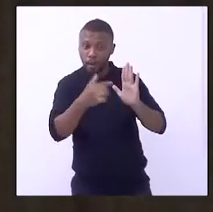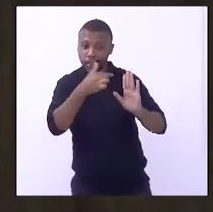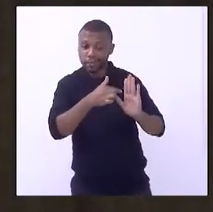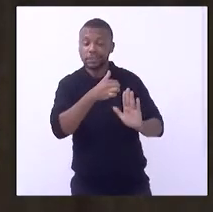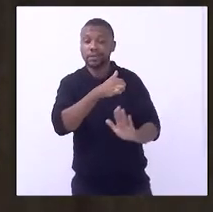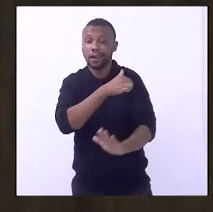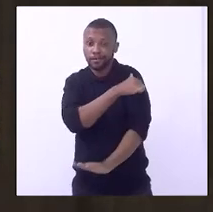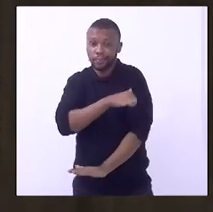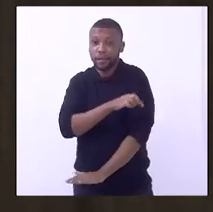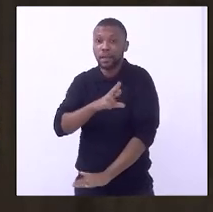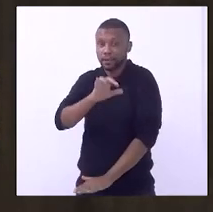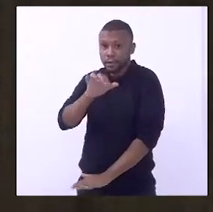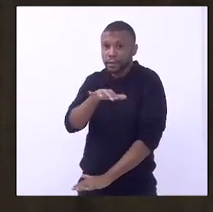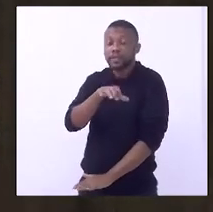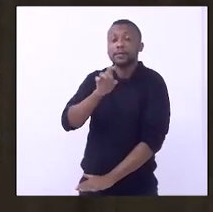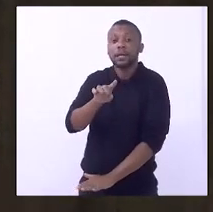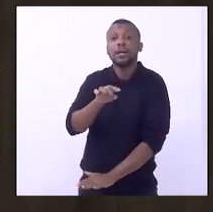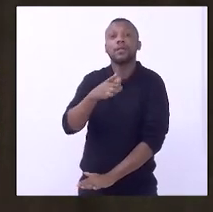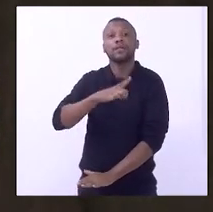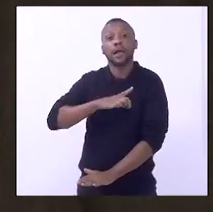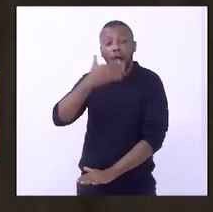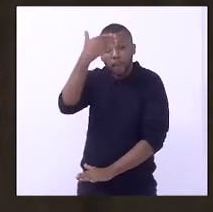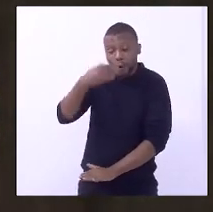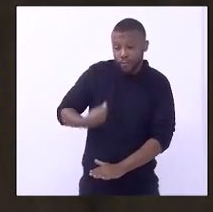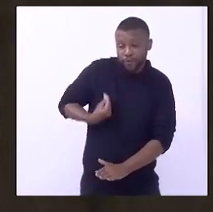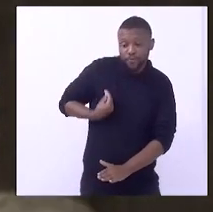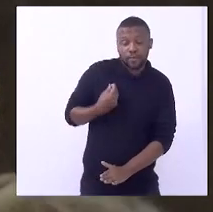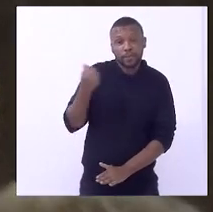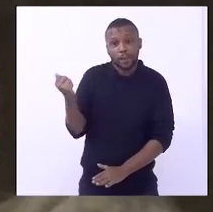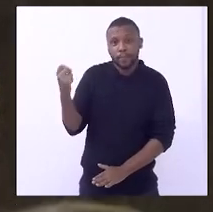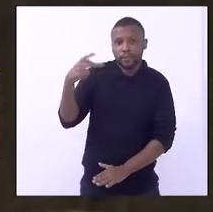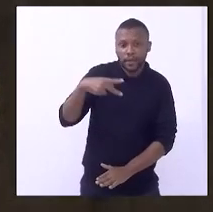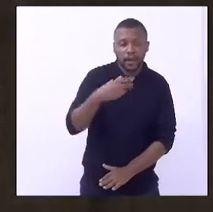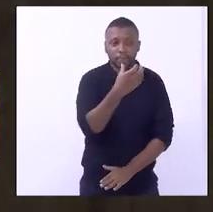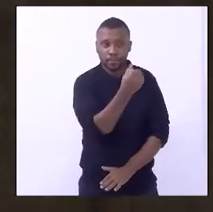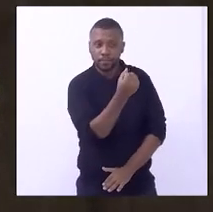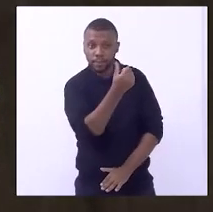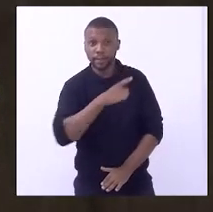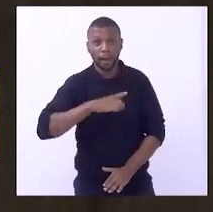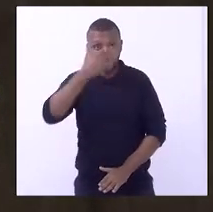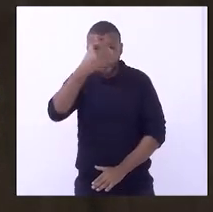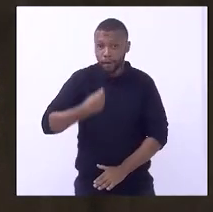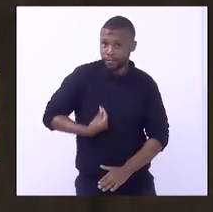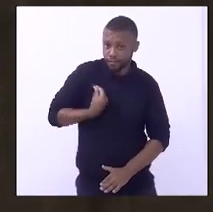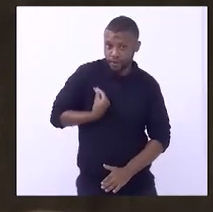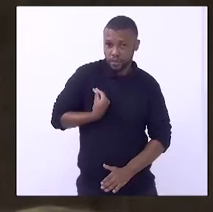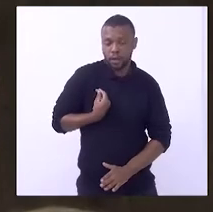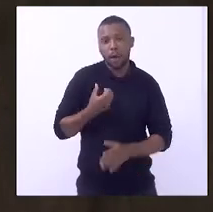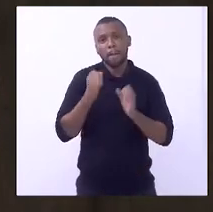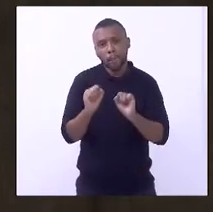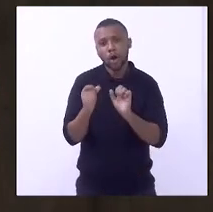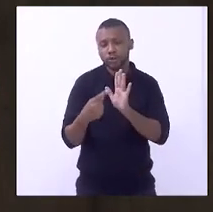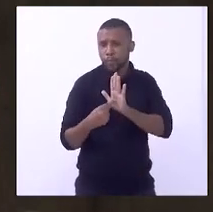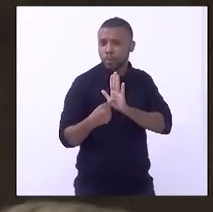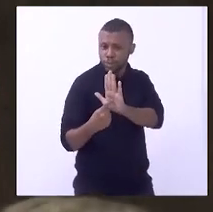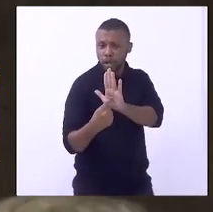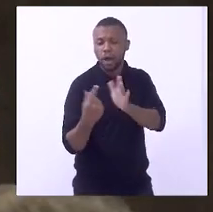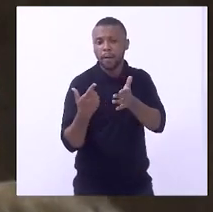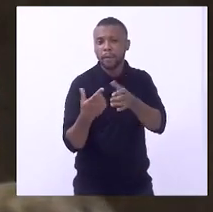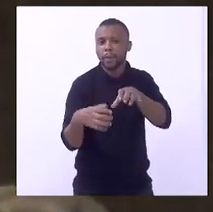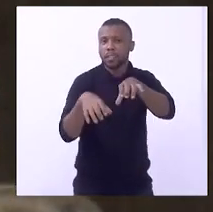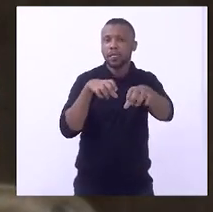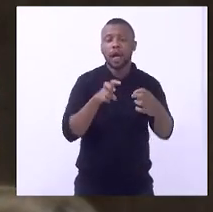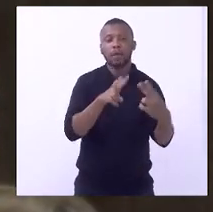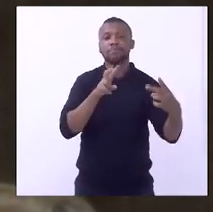remotos para a realização da prova de vida de aposentados e pensionistas. Isso é importante porque evita,